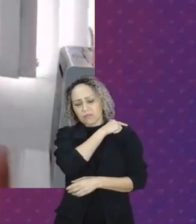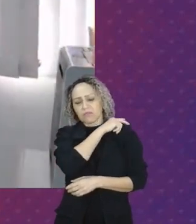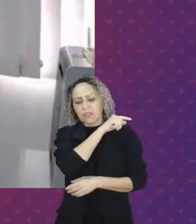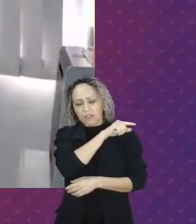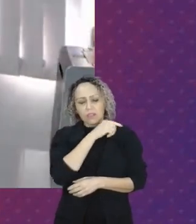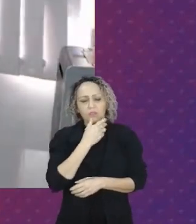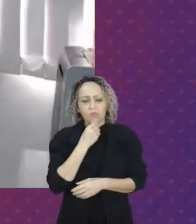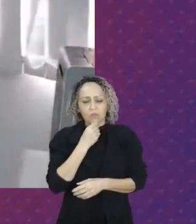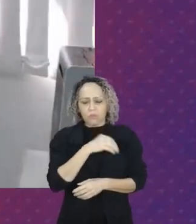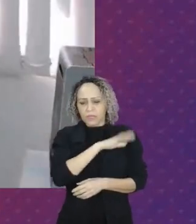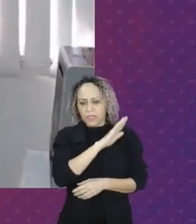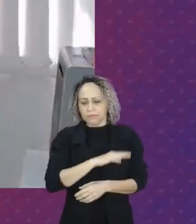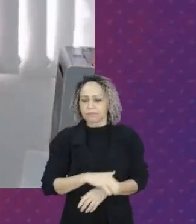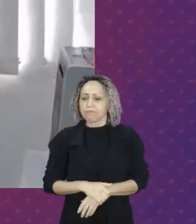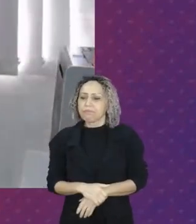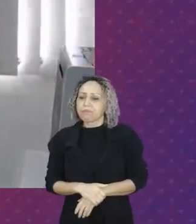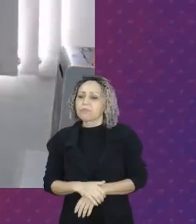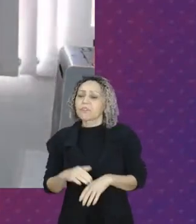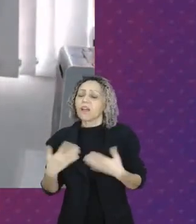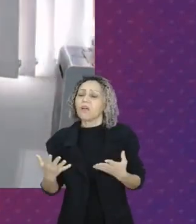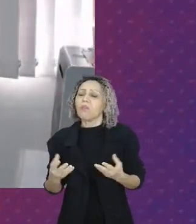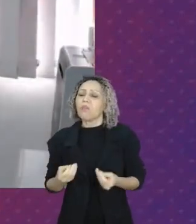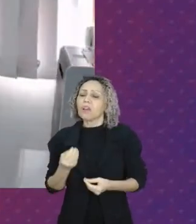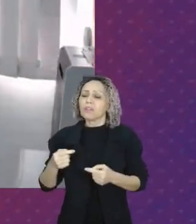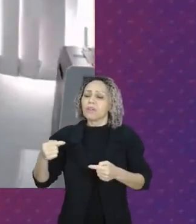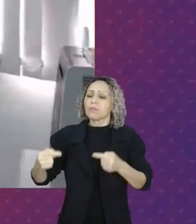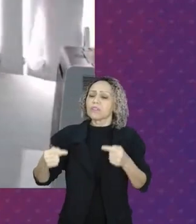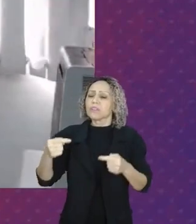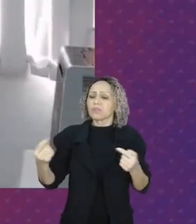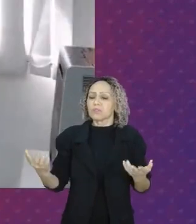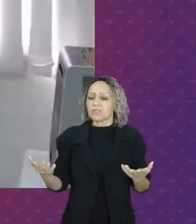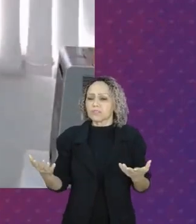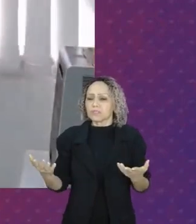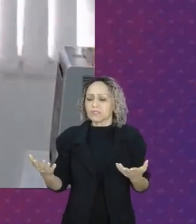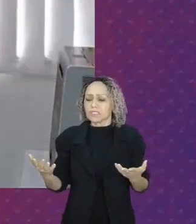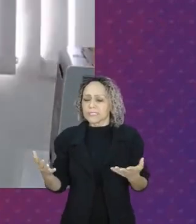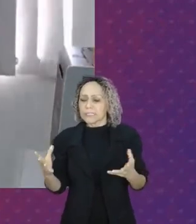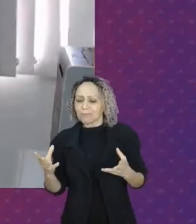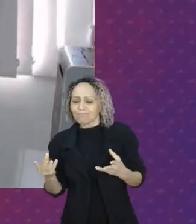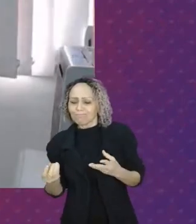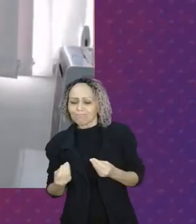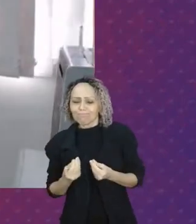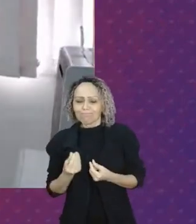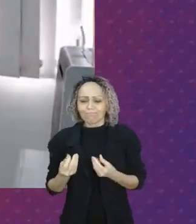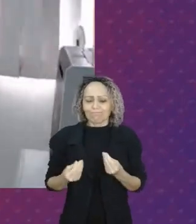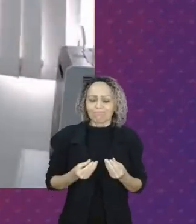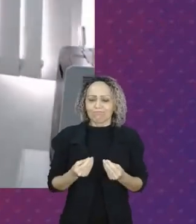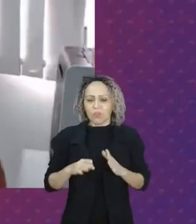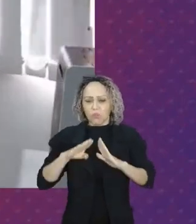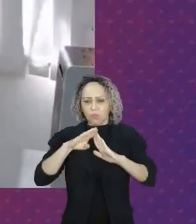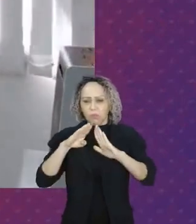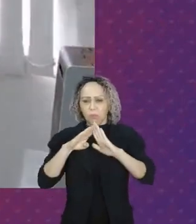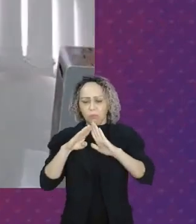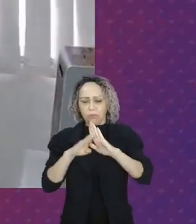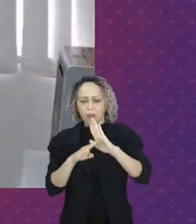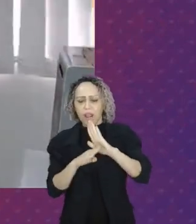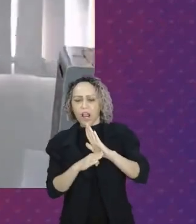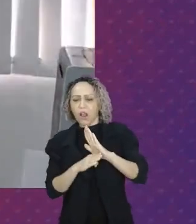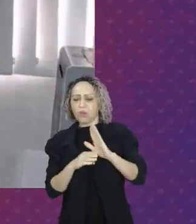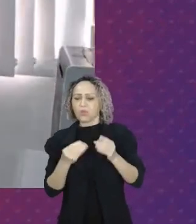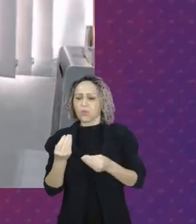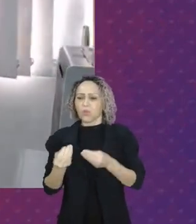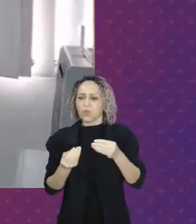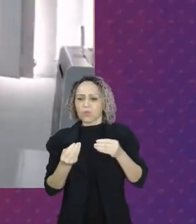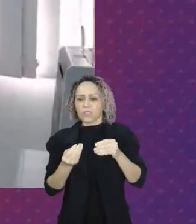a pena discutirmos e encamparmos mesmo como pauta, como plataforma,